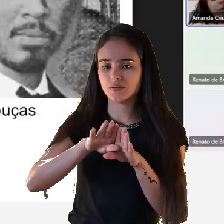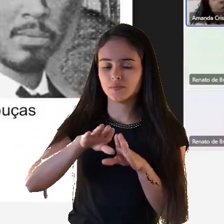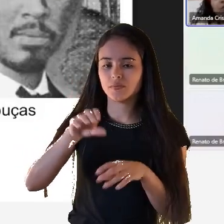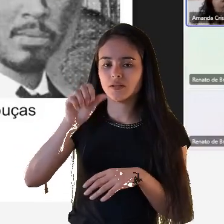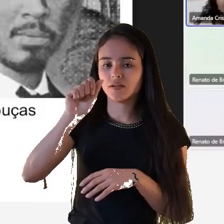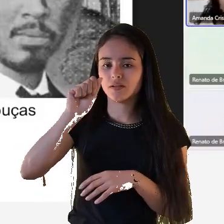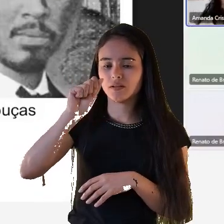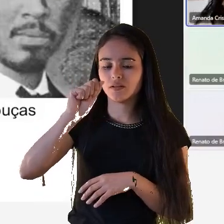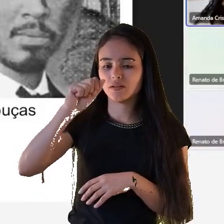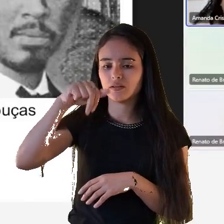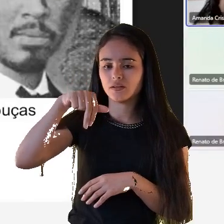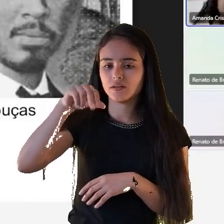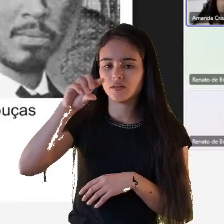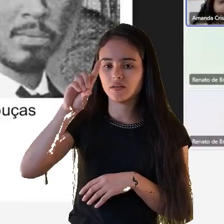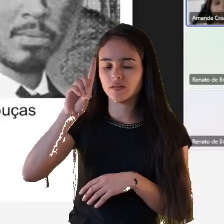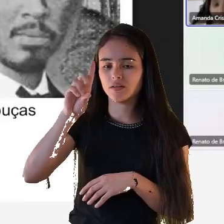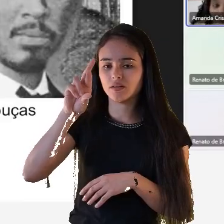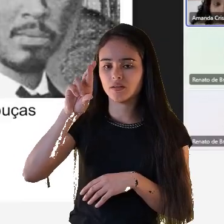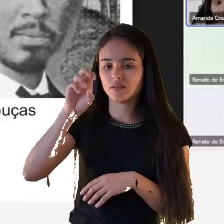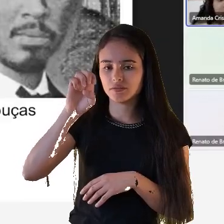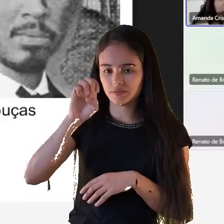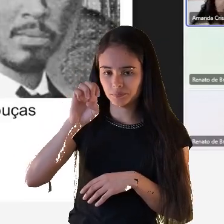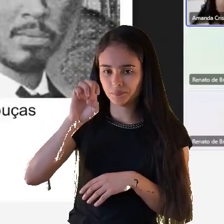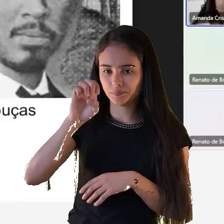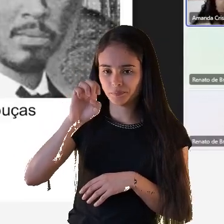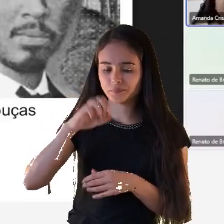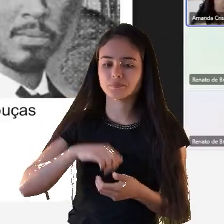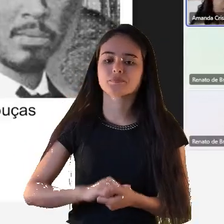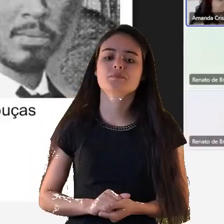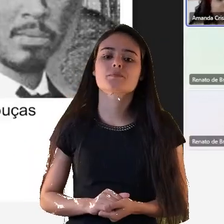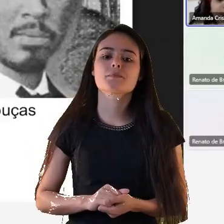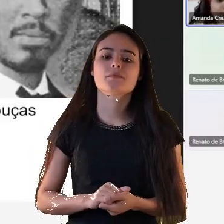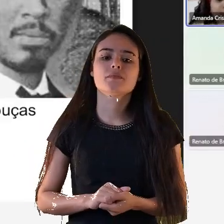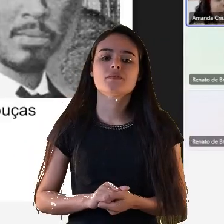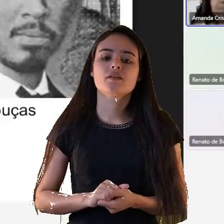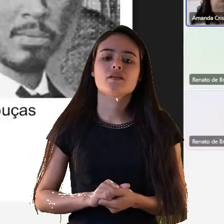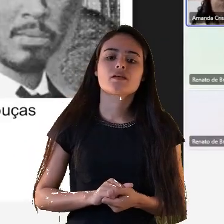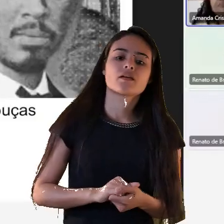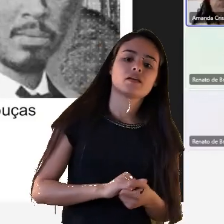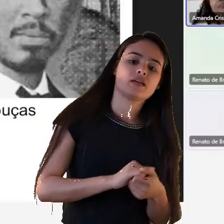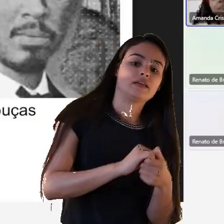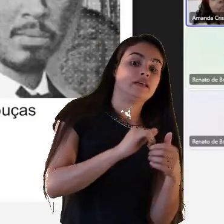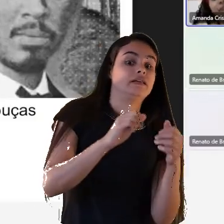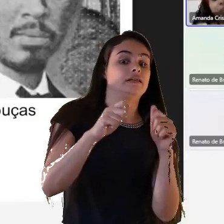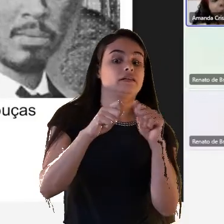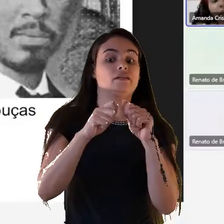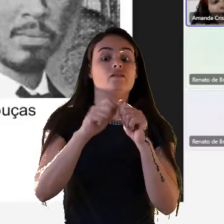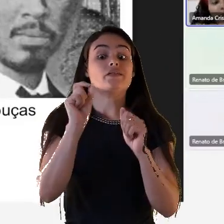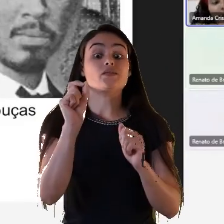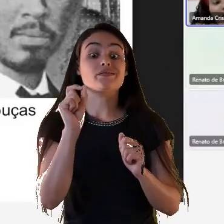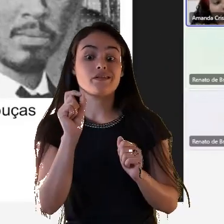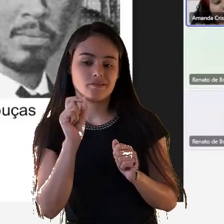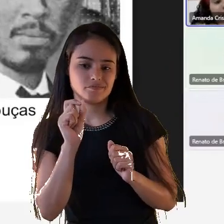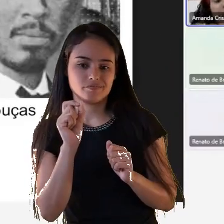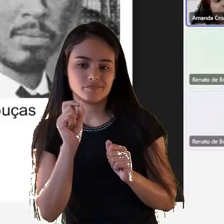entender como exemplos de pessoas negras